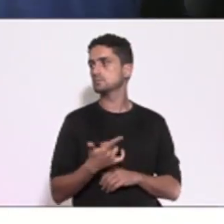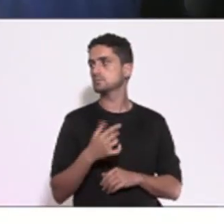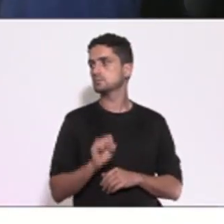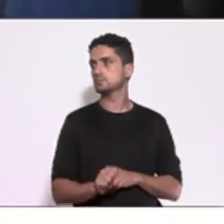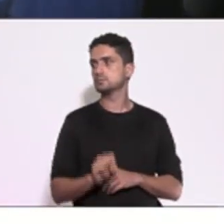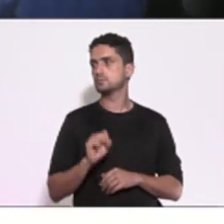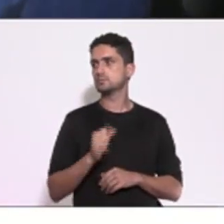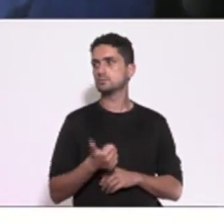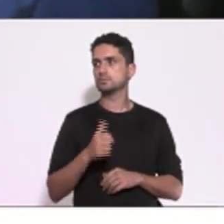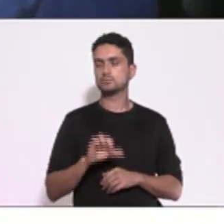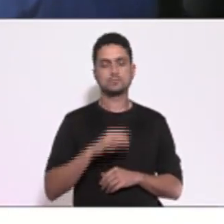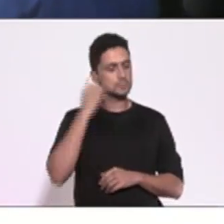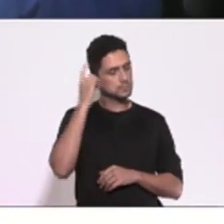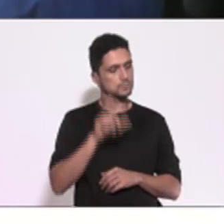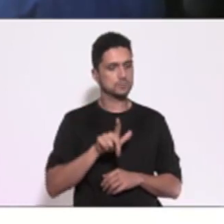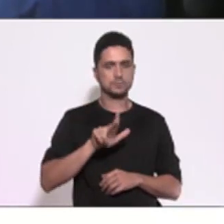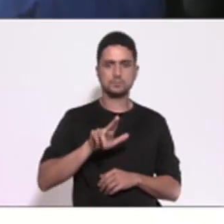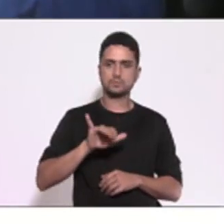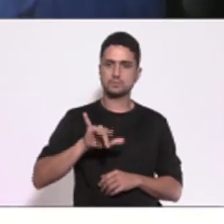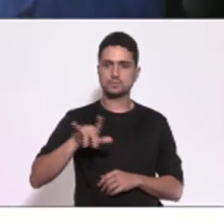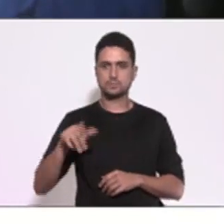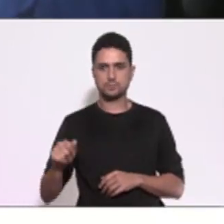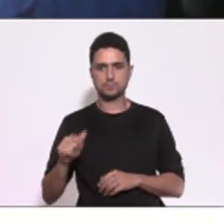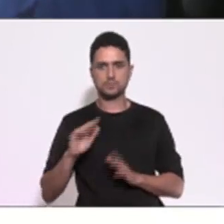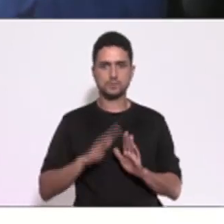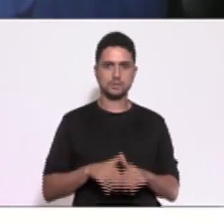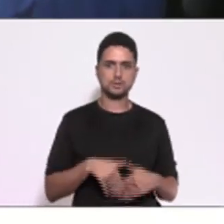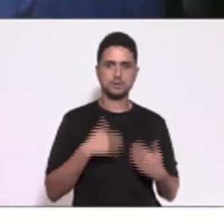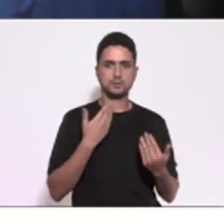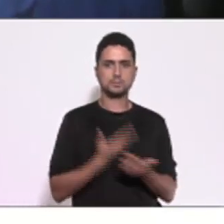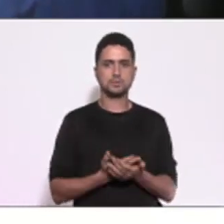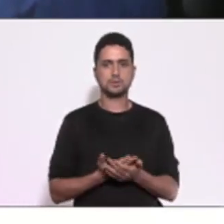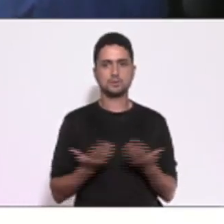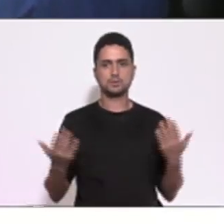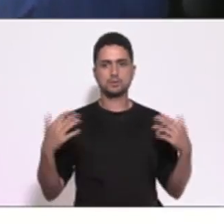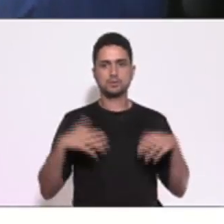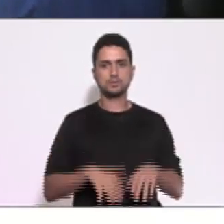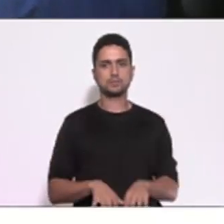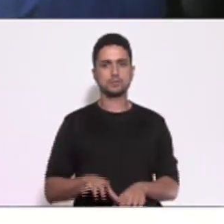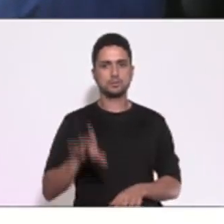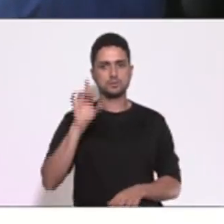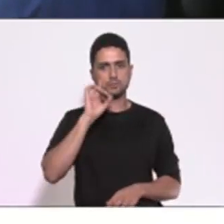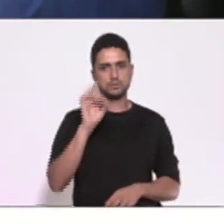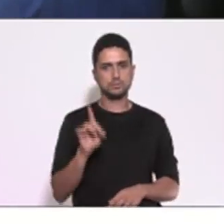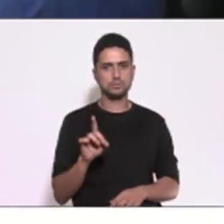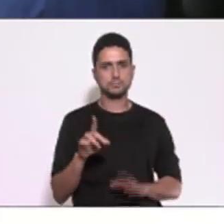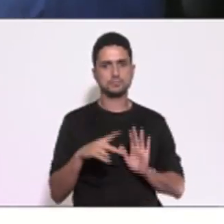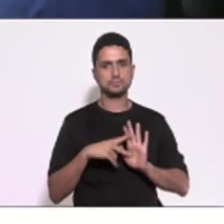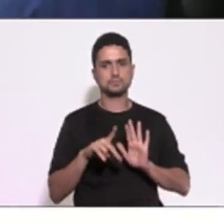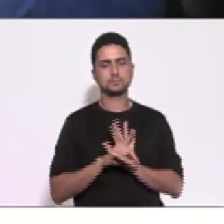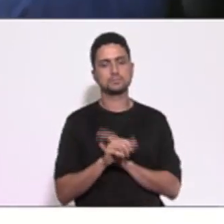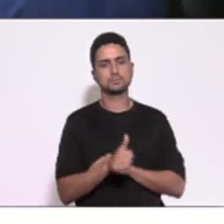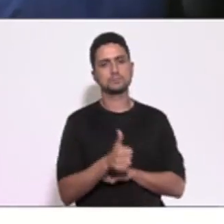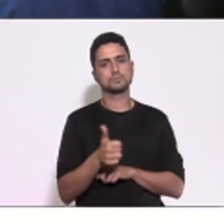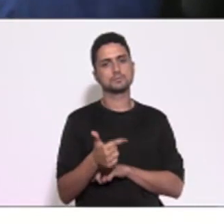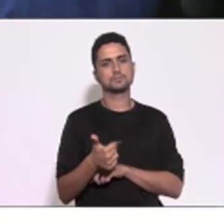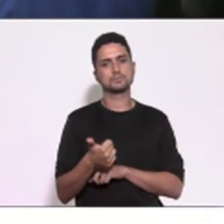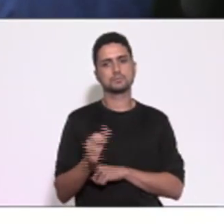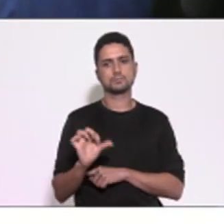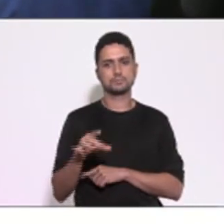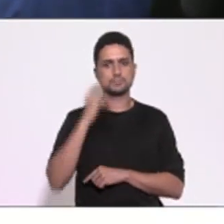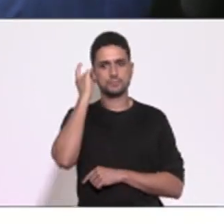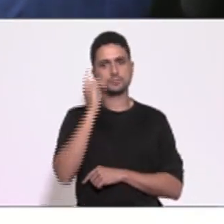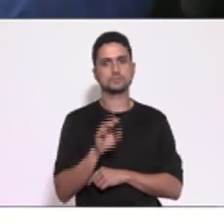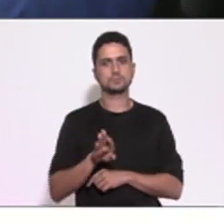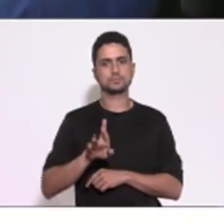1428-2019, deputada Lucinha. Senhores que aprovam nesse como estão aprovados. Requerimento na inclusão na ordem do dia do PL 112-19, deputado Brazão. Senhores